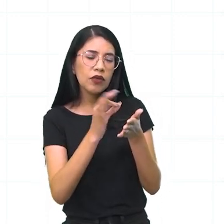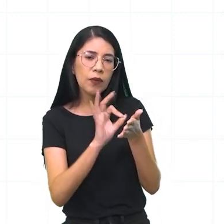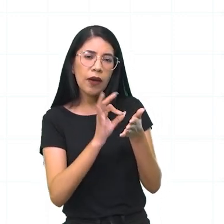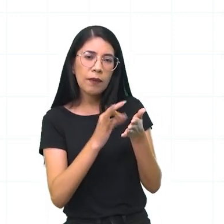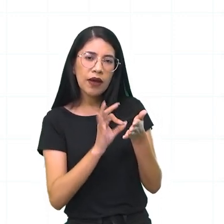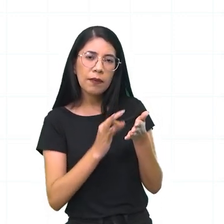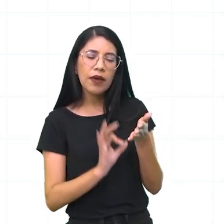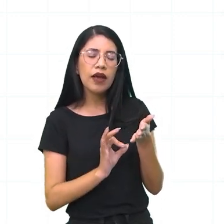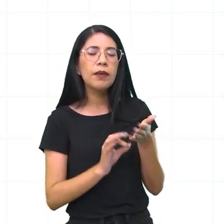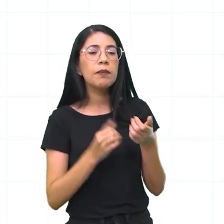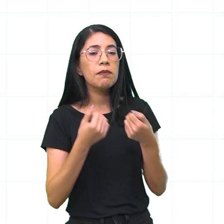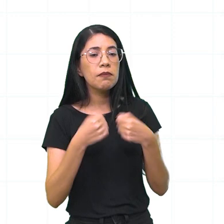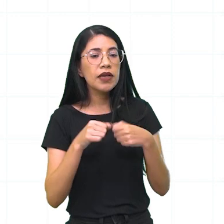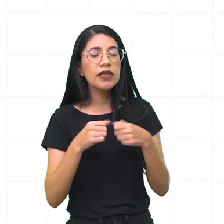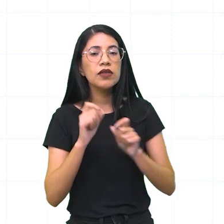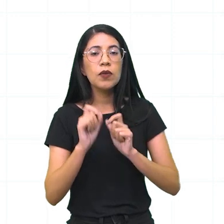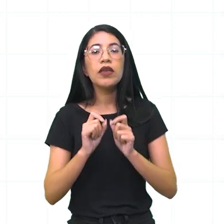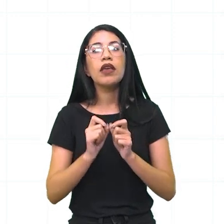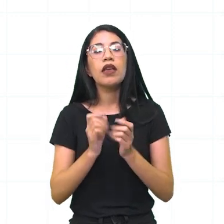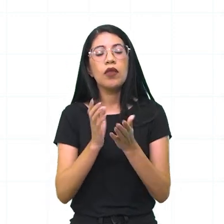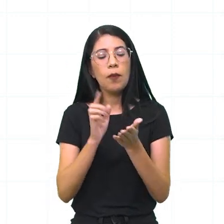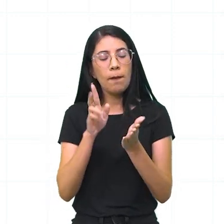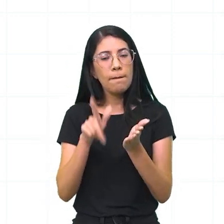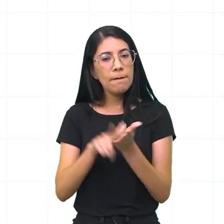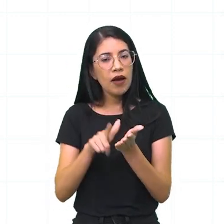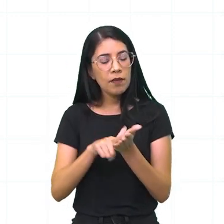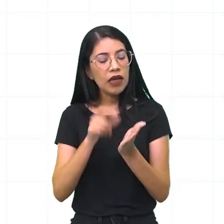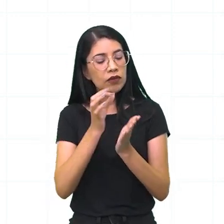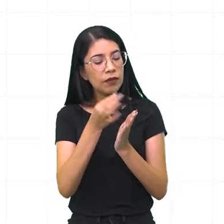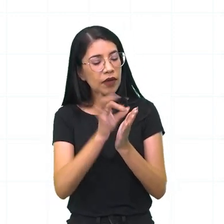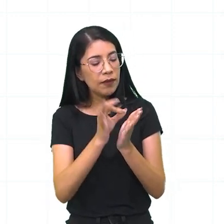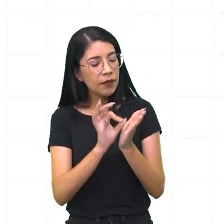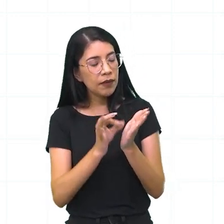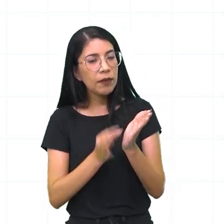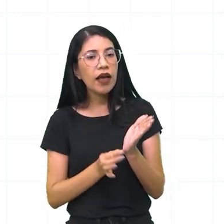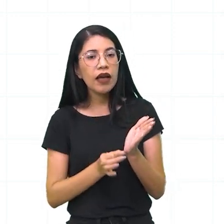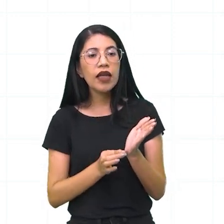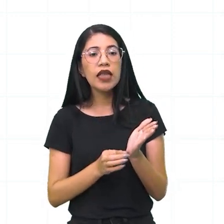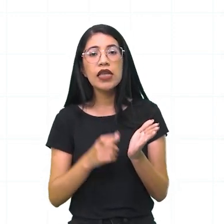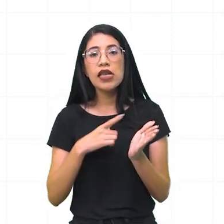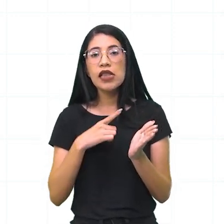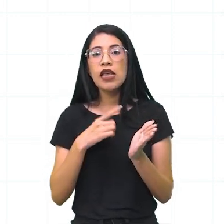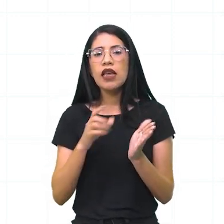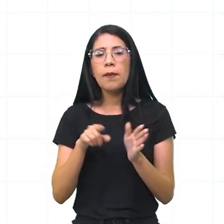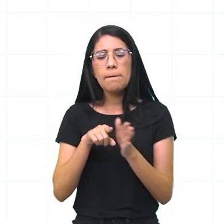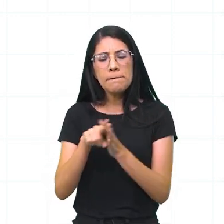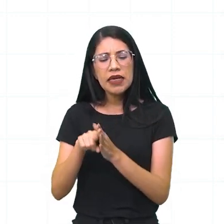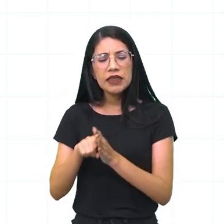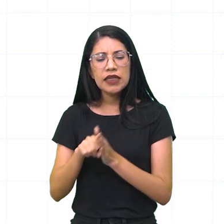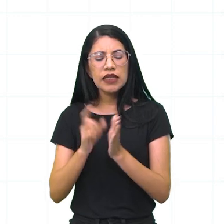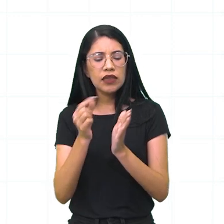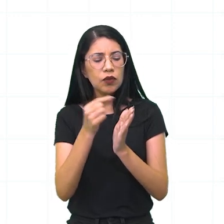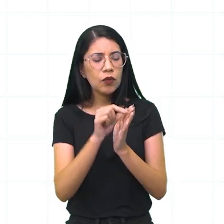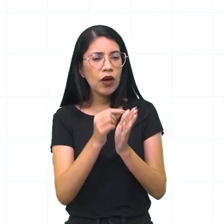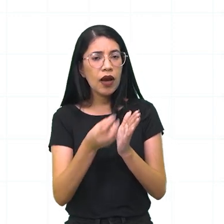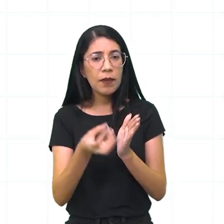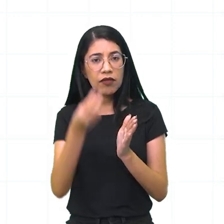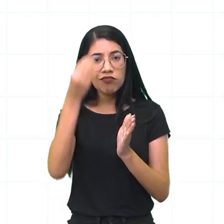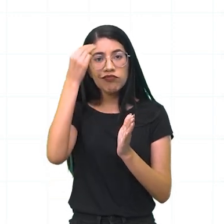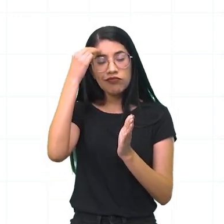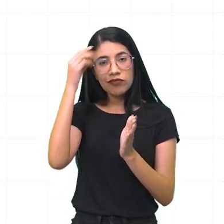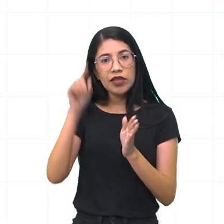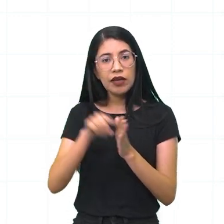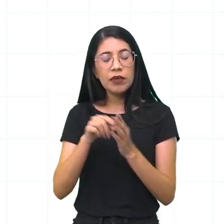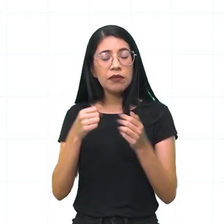então você precisa, né, levar ali uma anotação, algo que você tem, que você pesquisou, para não esquecer.